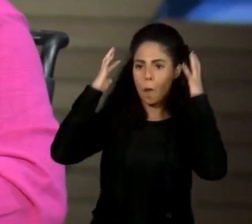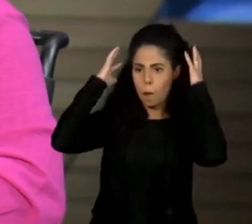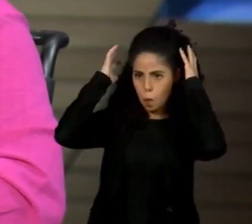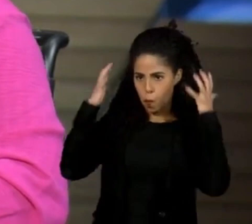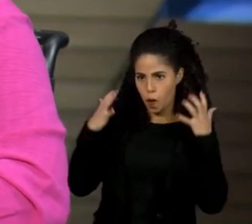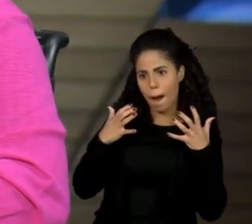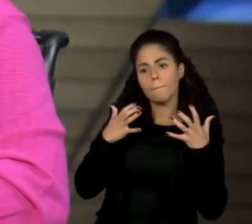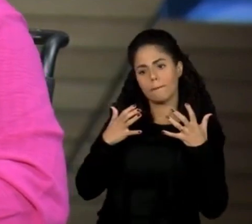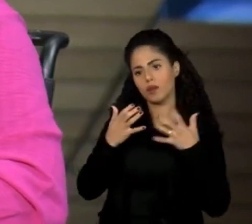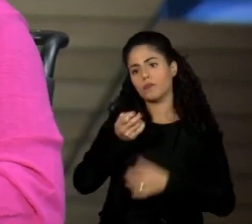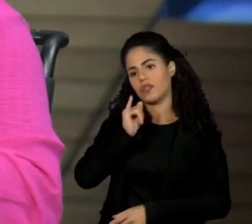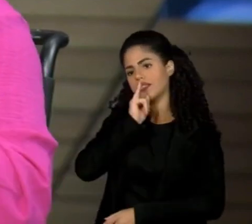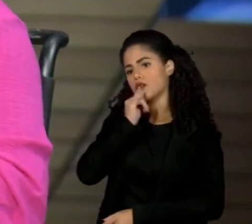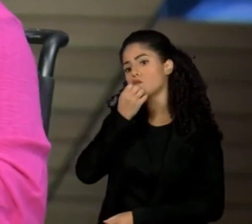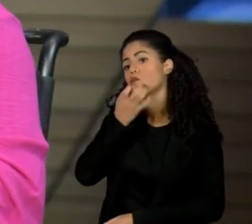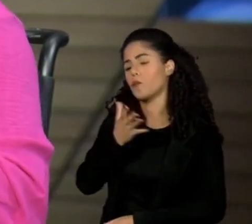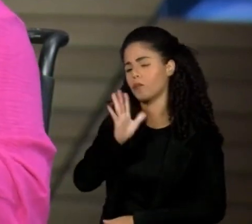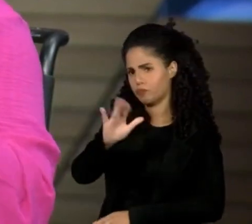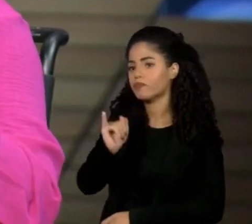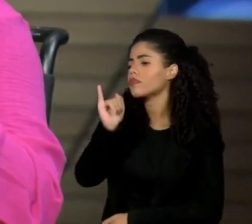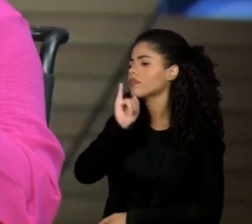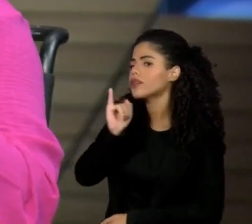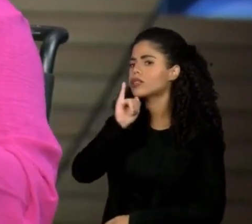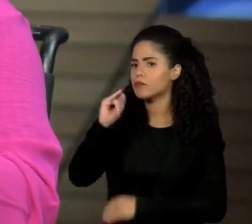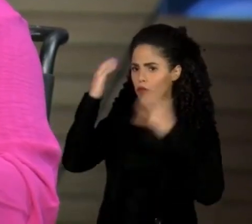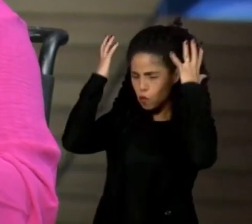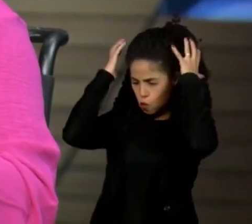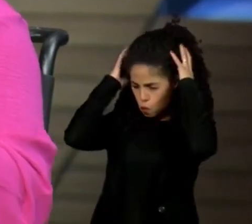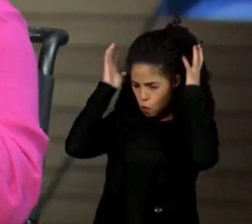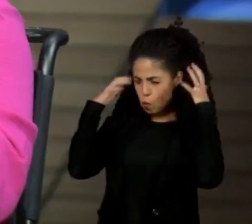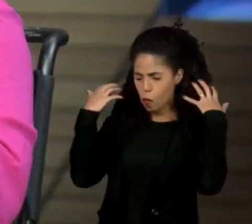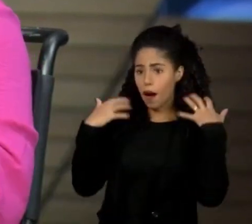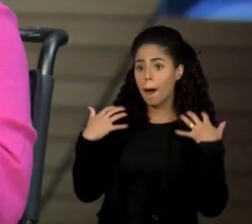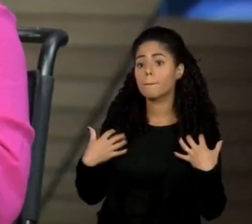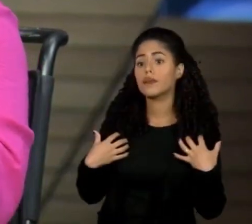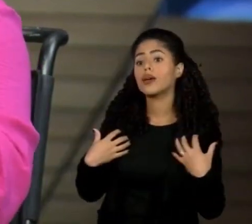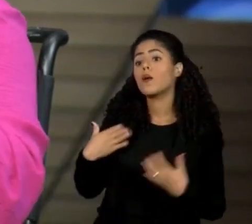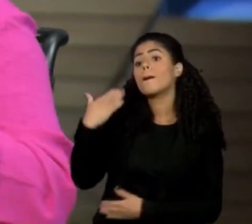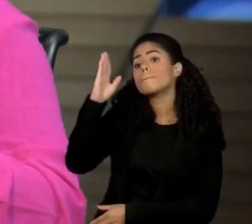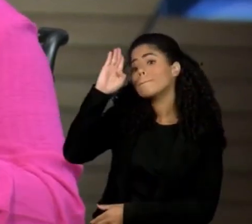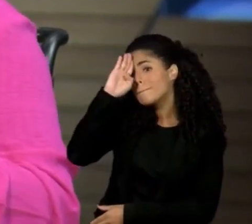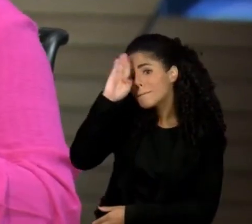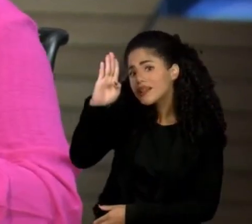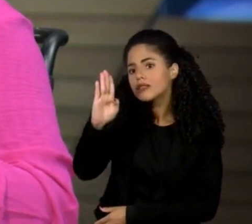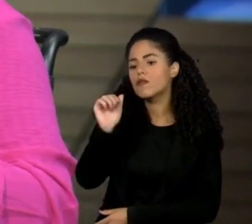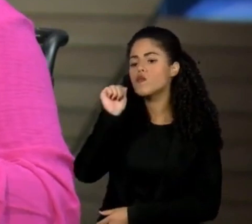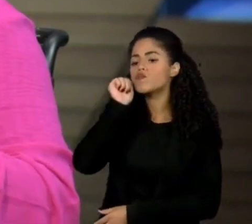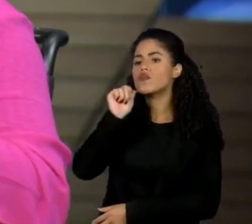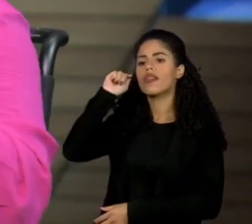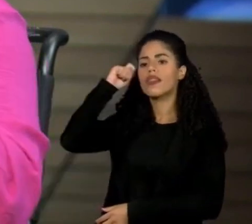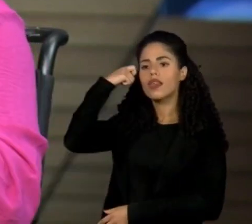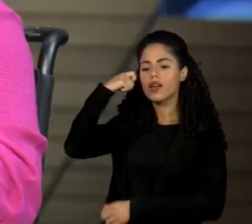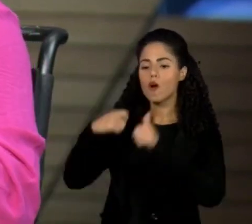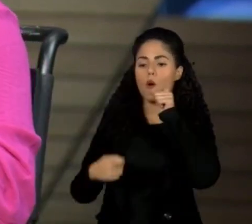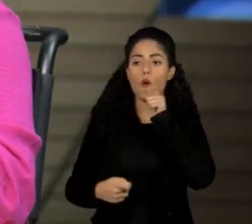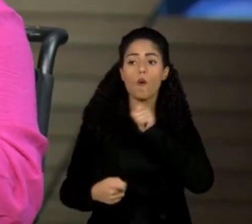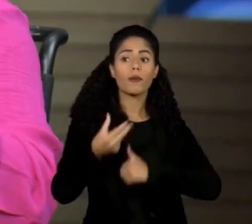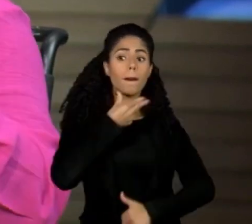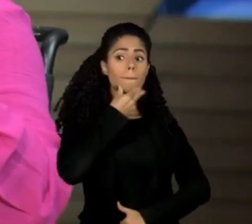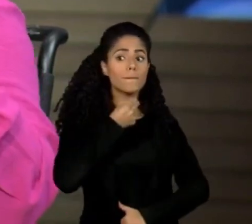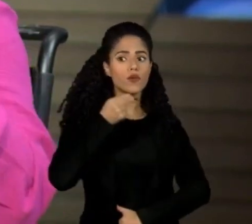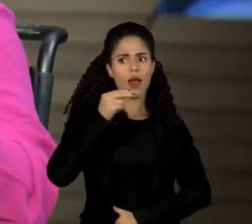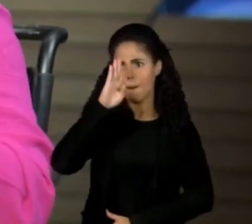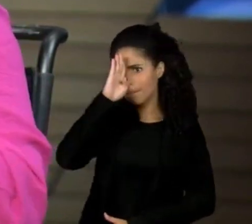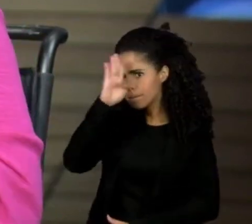um ótimo exemplo o cabelo É principalmente para as mulheres negras mas também para os homens negros um ponto importante